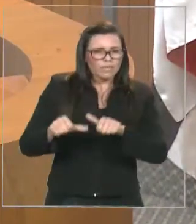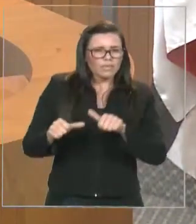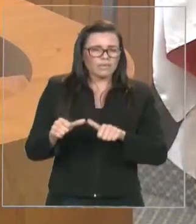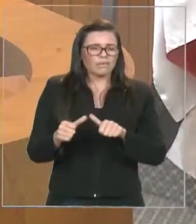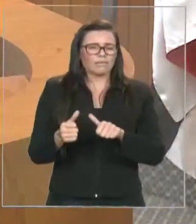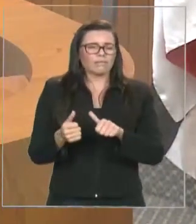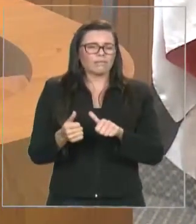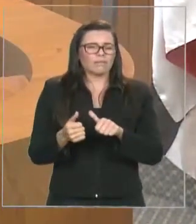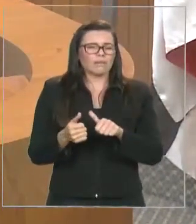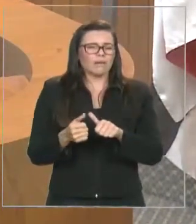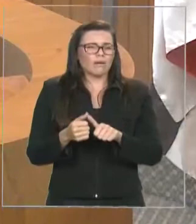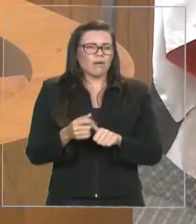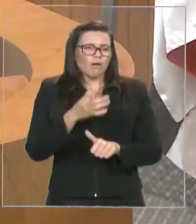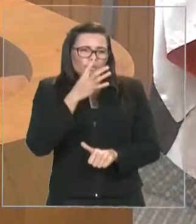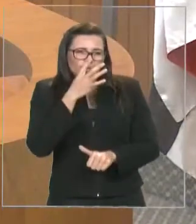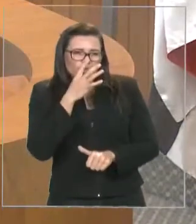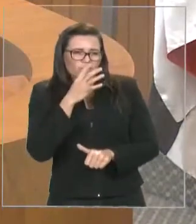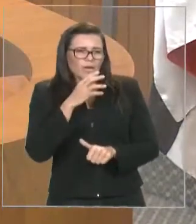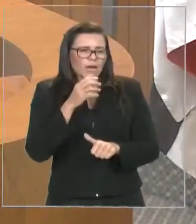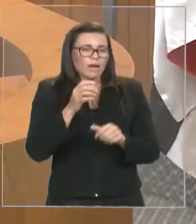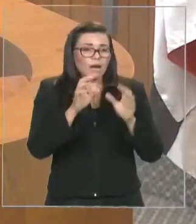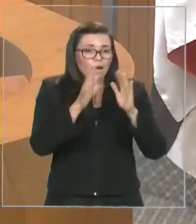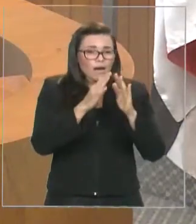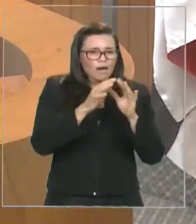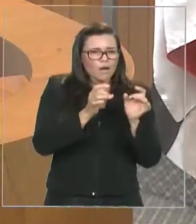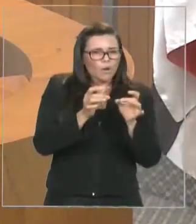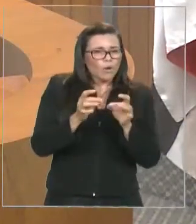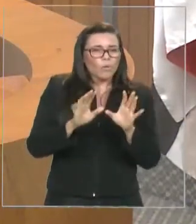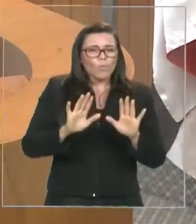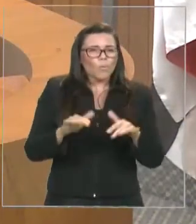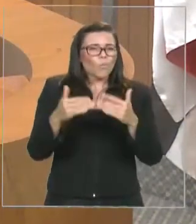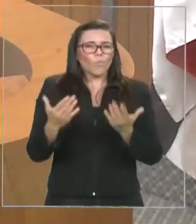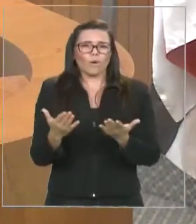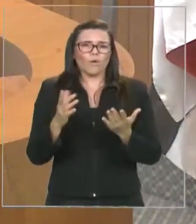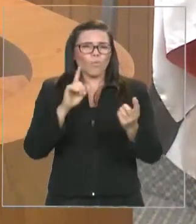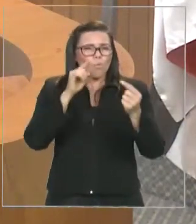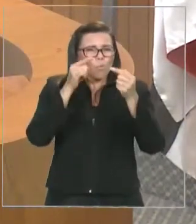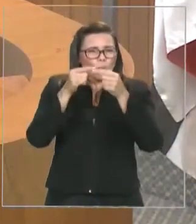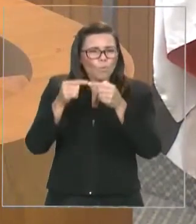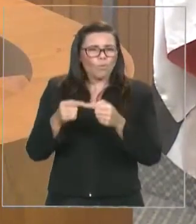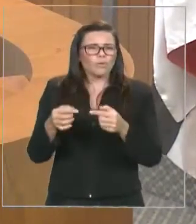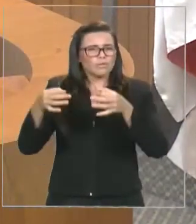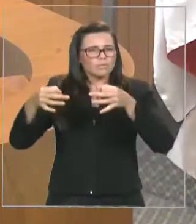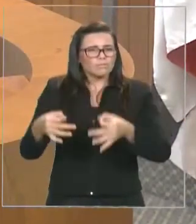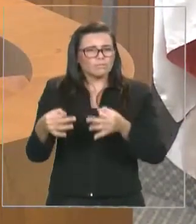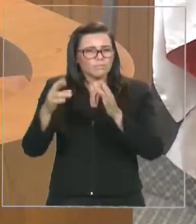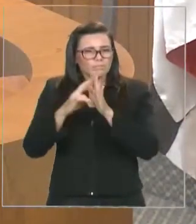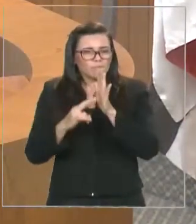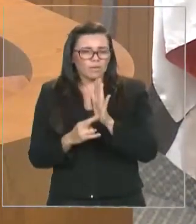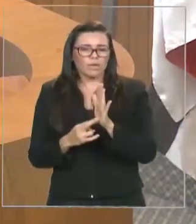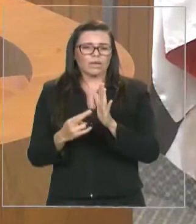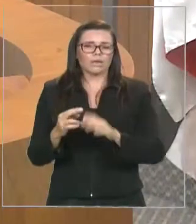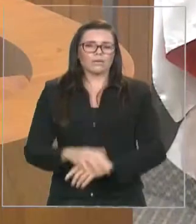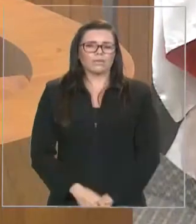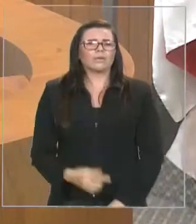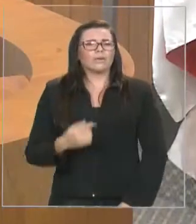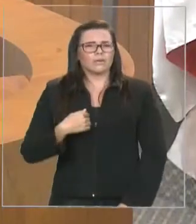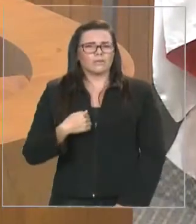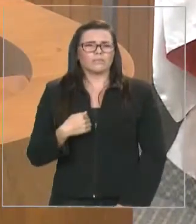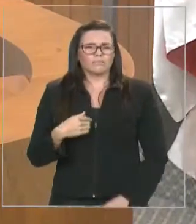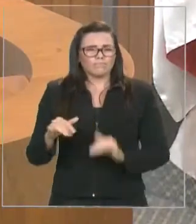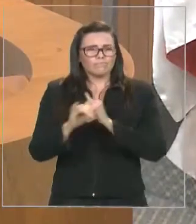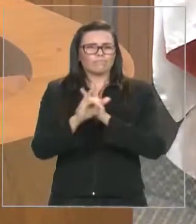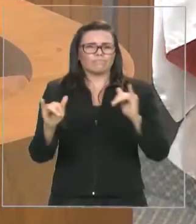o nosso papel de legislador, que é ouvir a população e buscar o entendimento junto às autoridades,